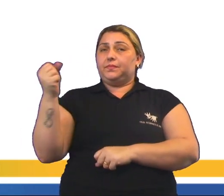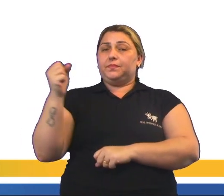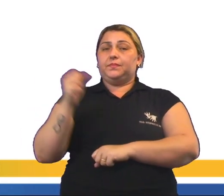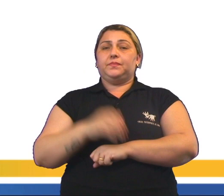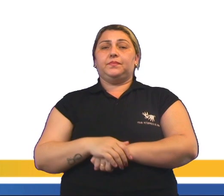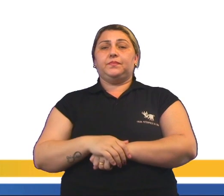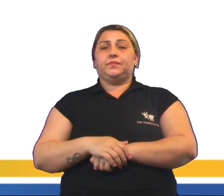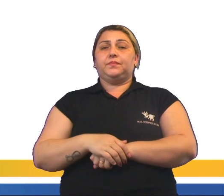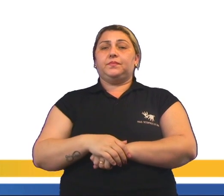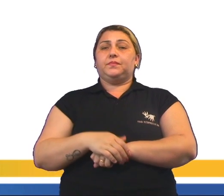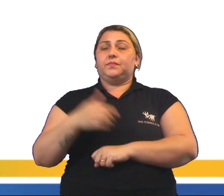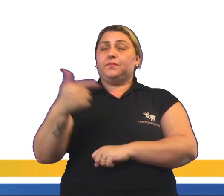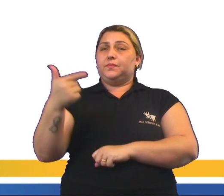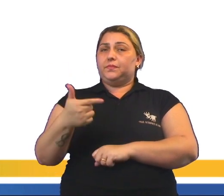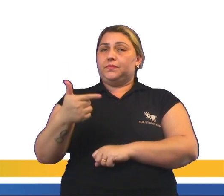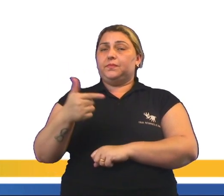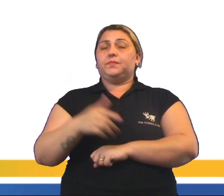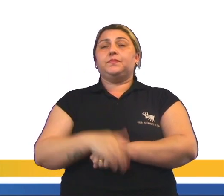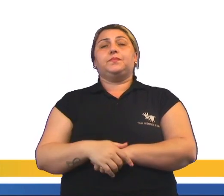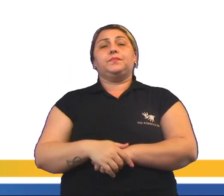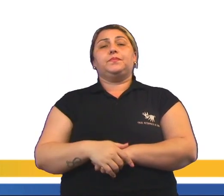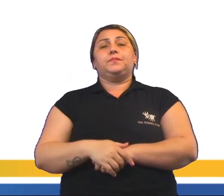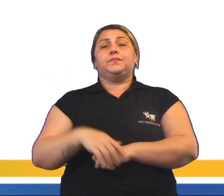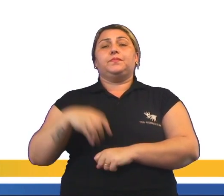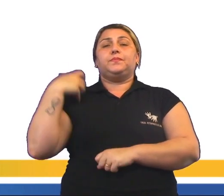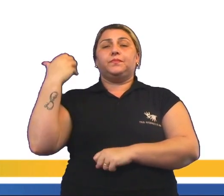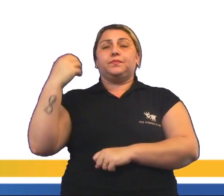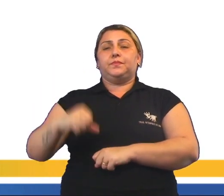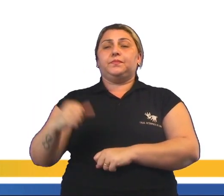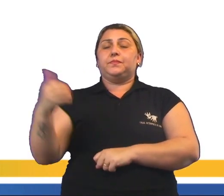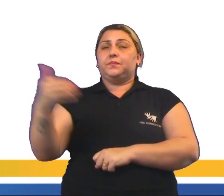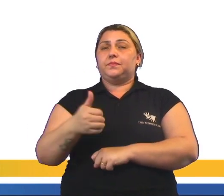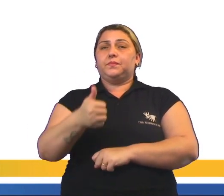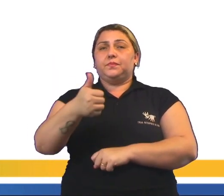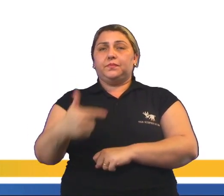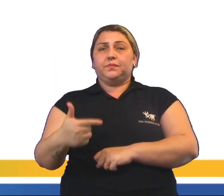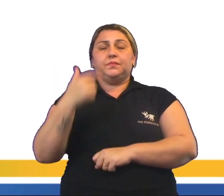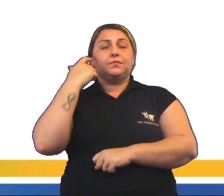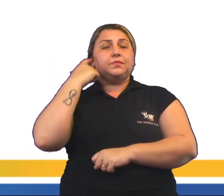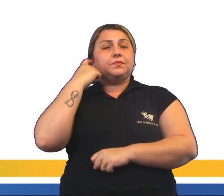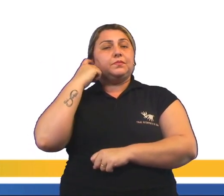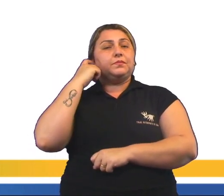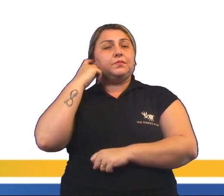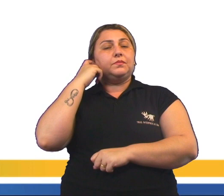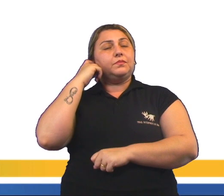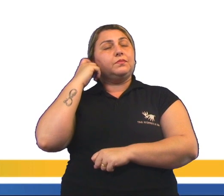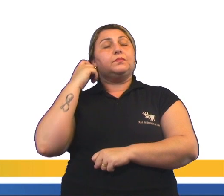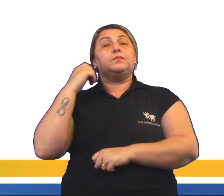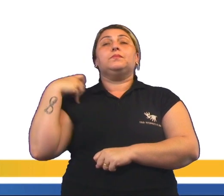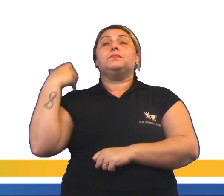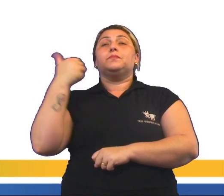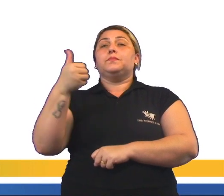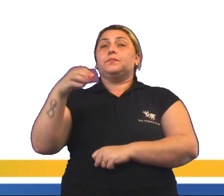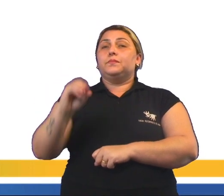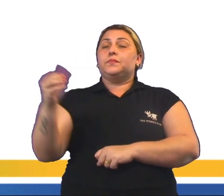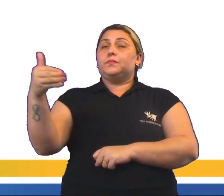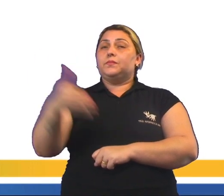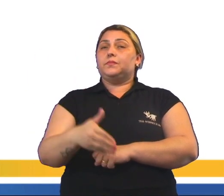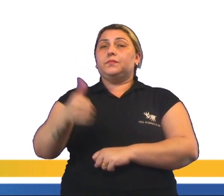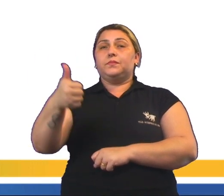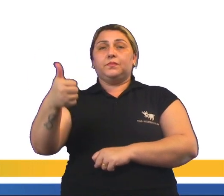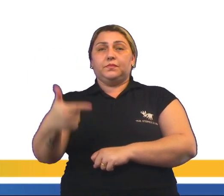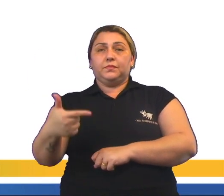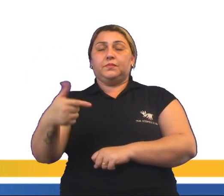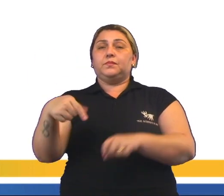8 anos, frequência 2, 9, frequência 12, idade 10,